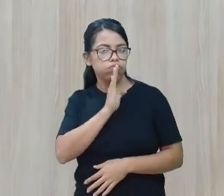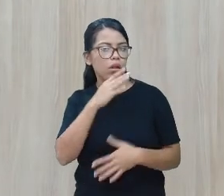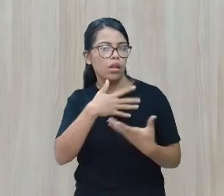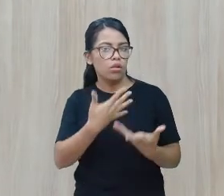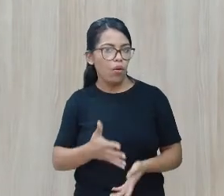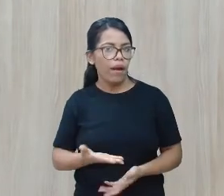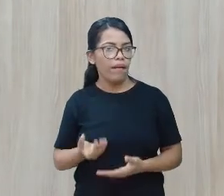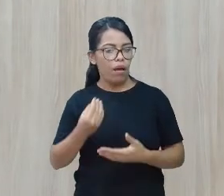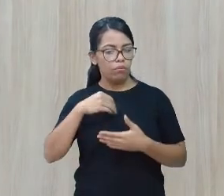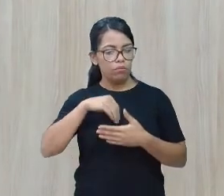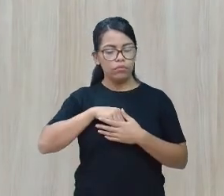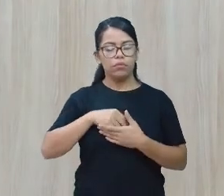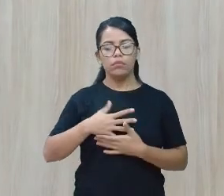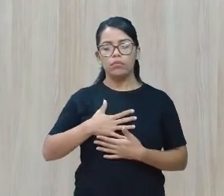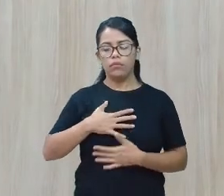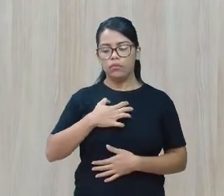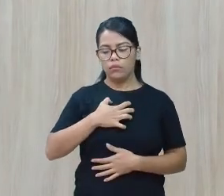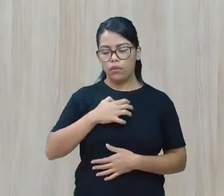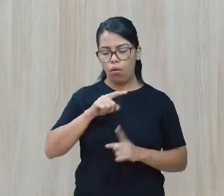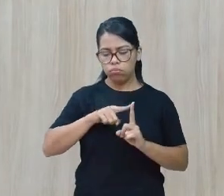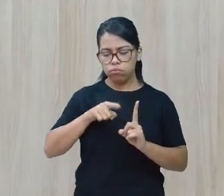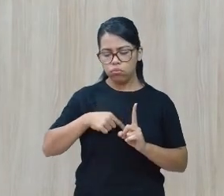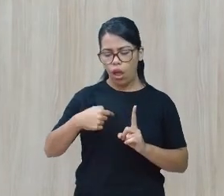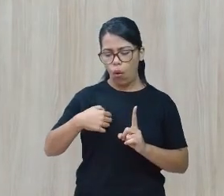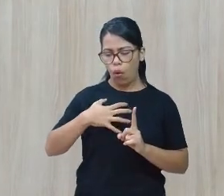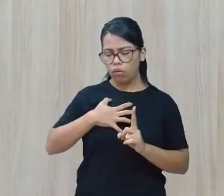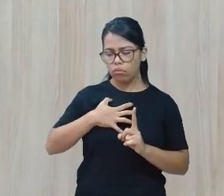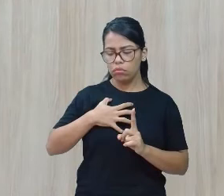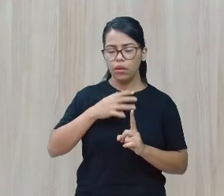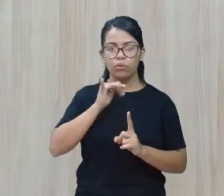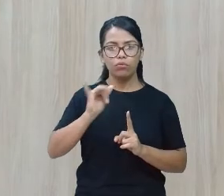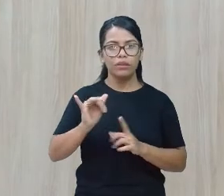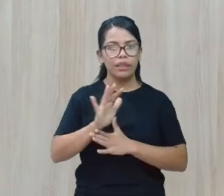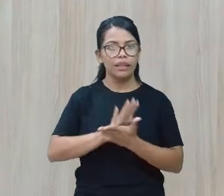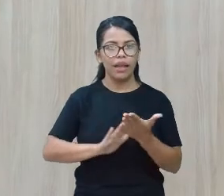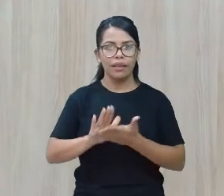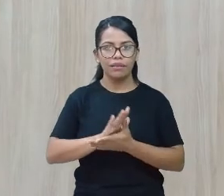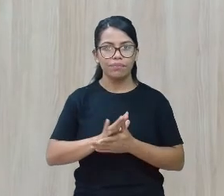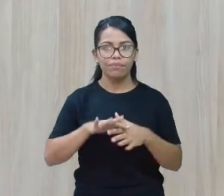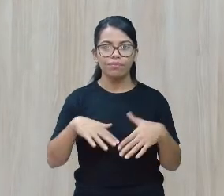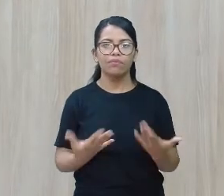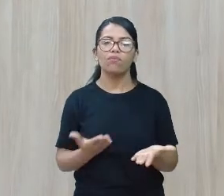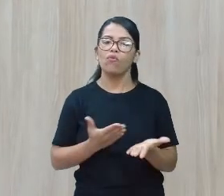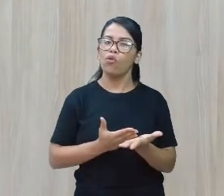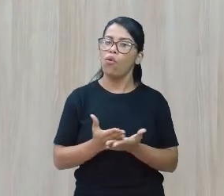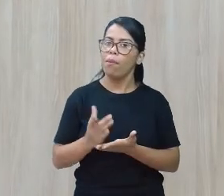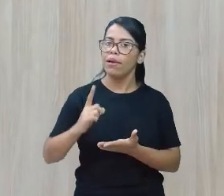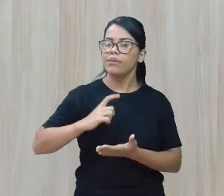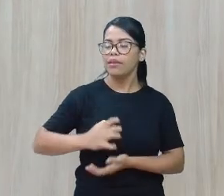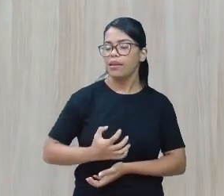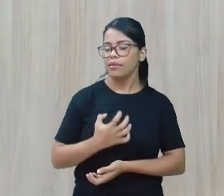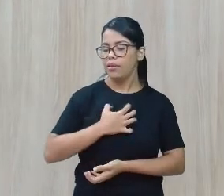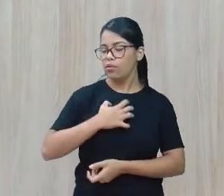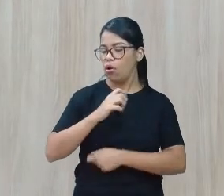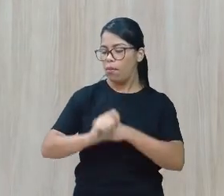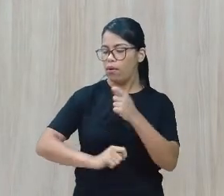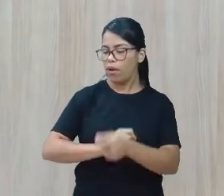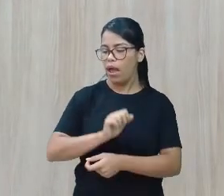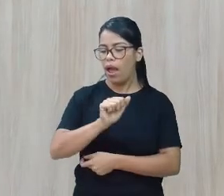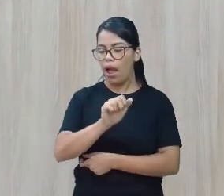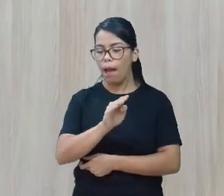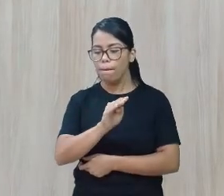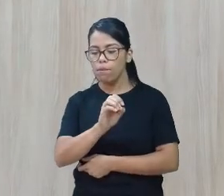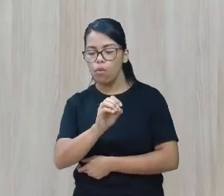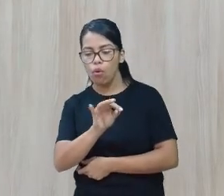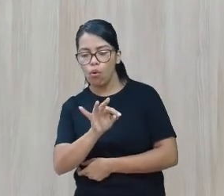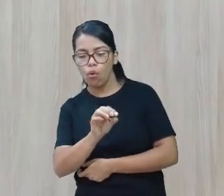quer guardar. Então, como não diz, o que é que acontece? Já vai aparecendo alguns sintomas, pode ser um risco de aborto,